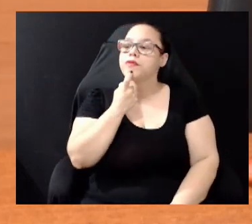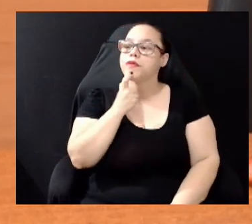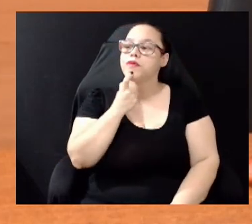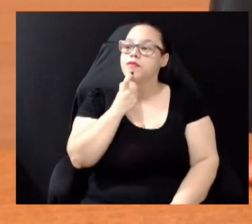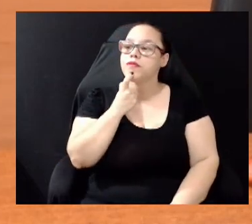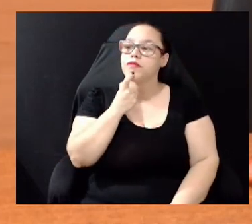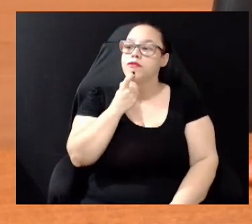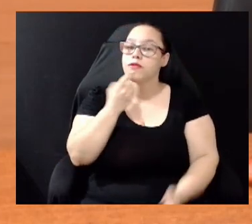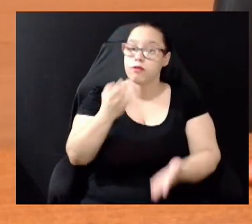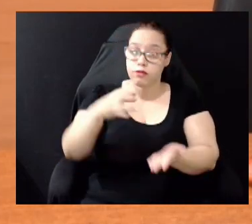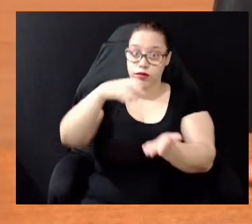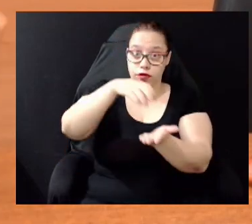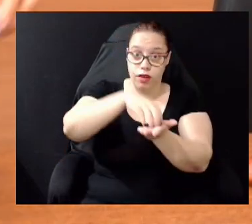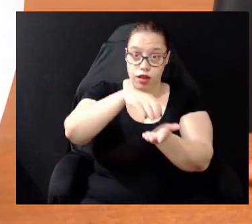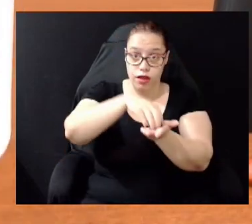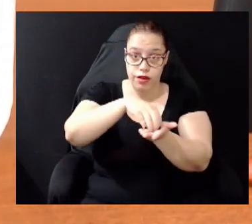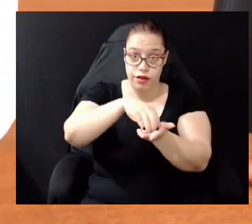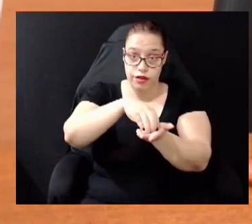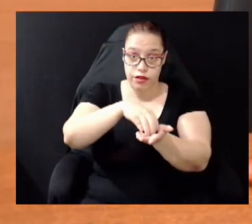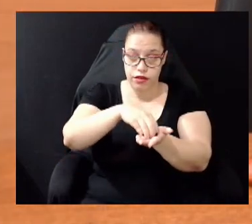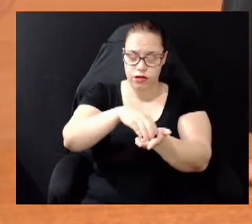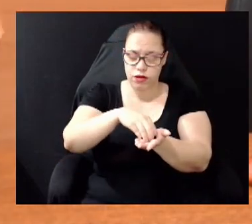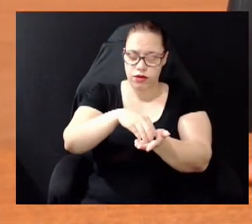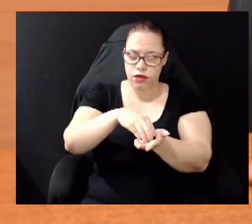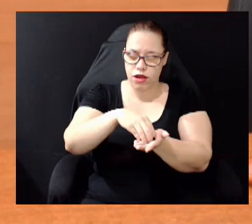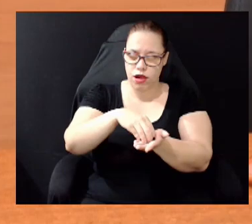sediada ali na...